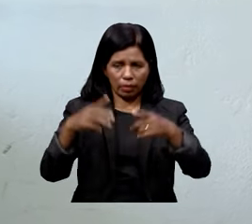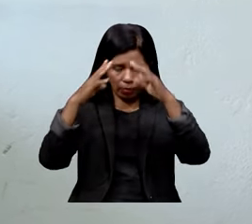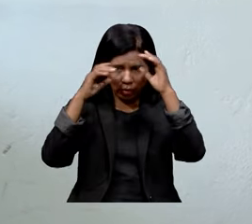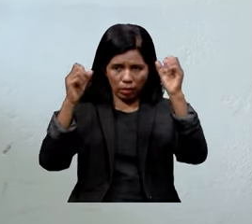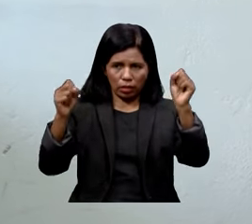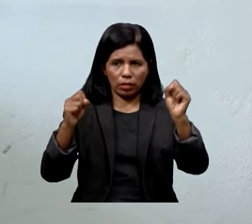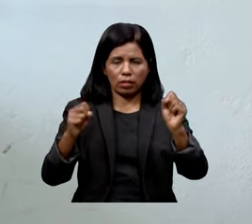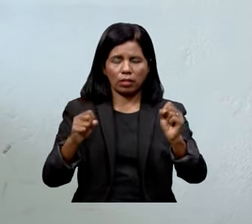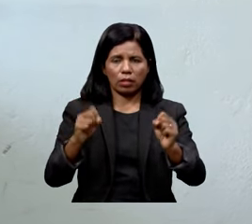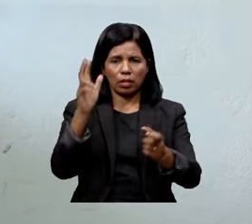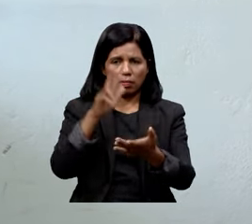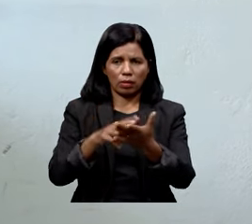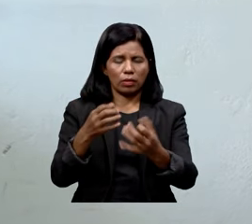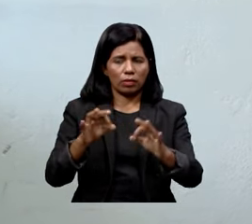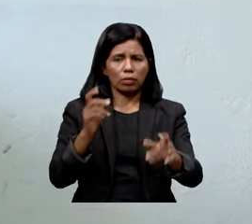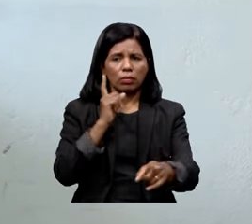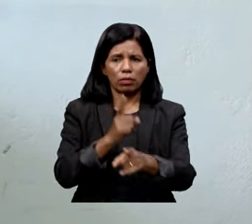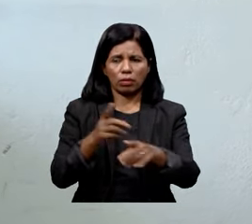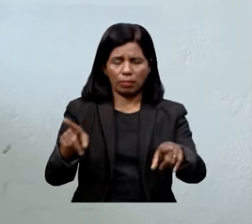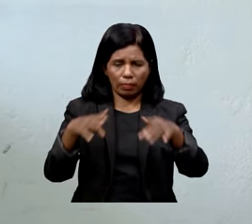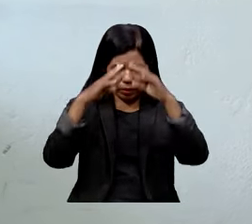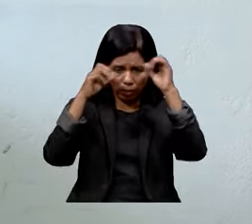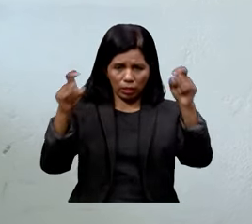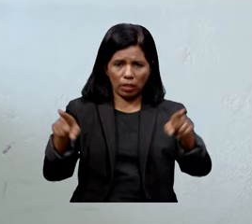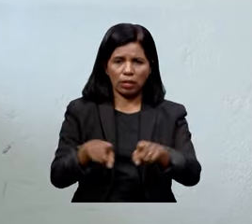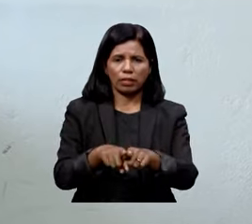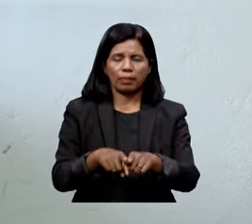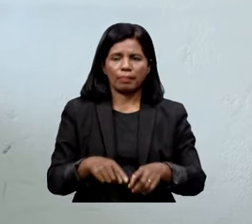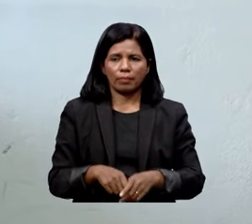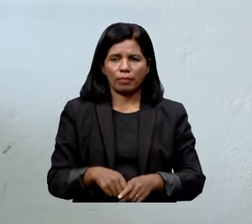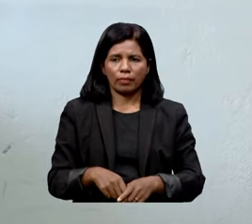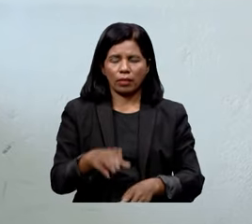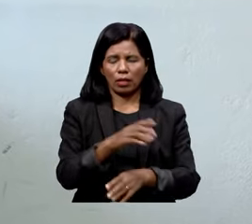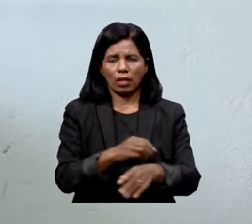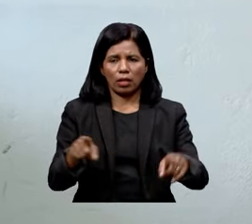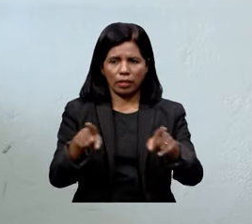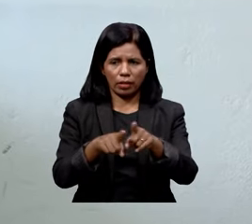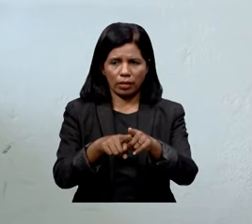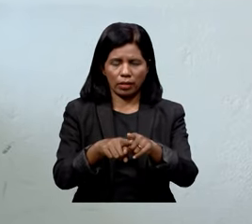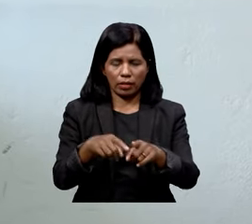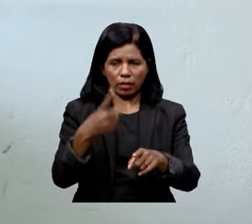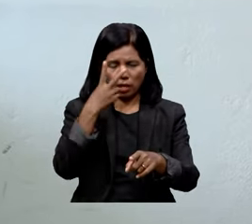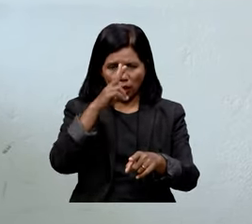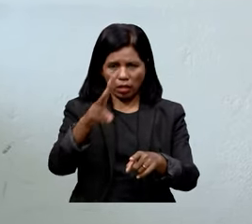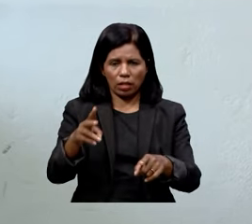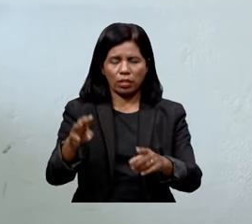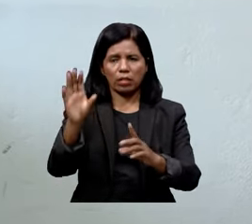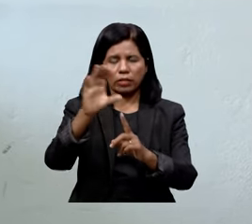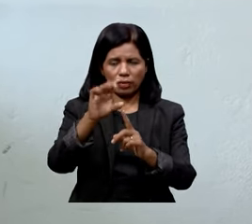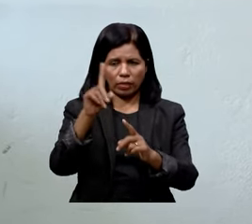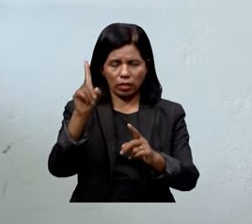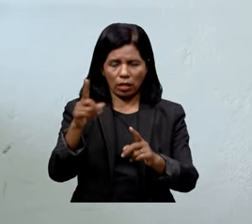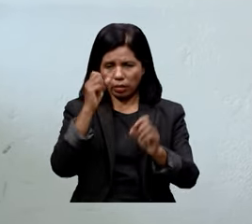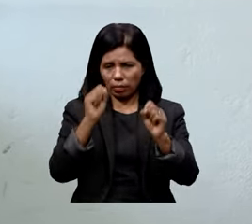apenas promulga de todos os presidentes a nessa mudar. Lá leno quida. Lá leno ida para